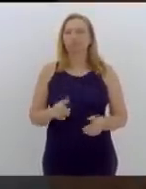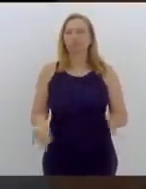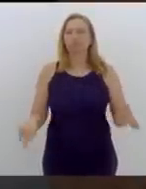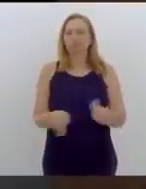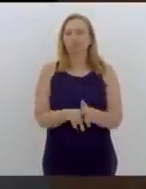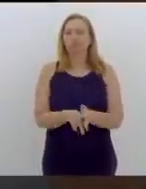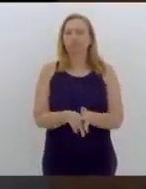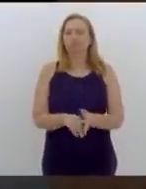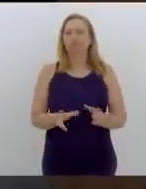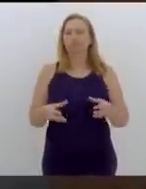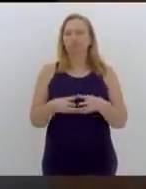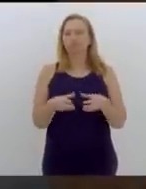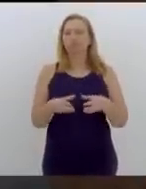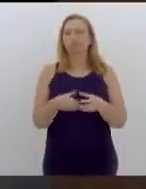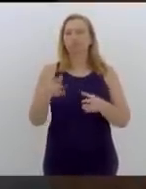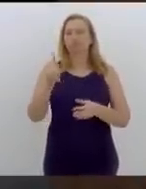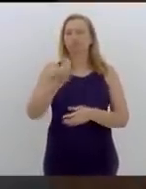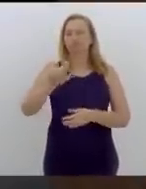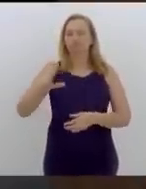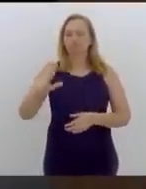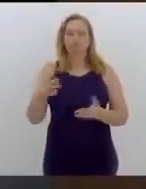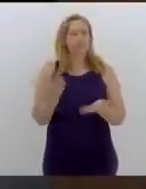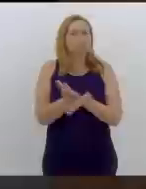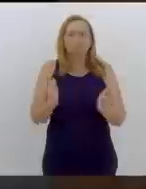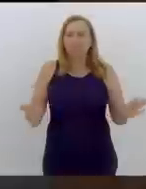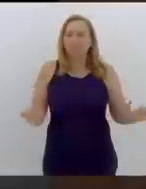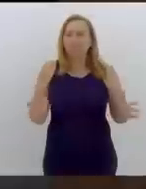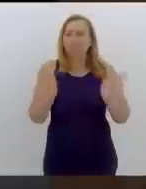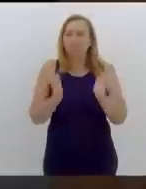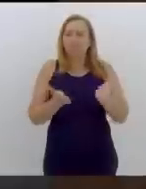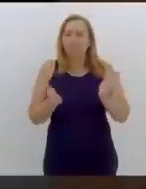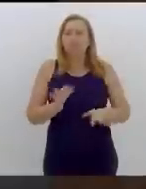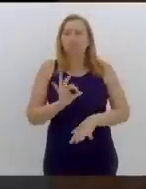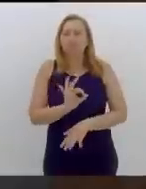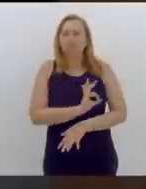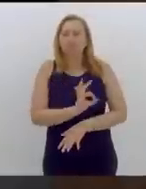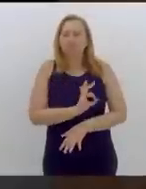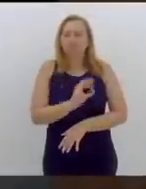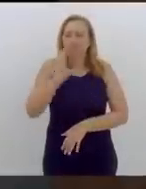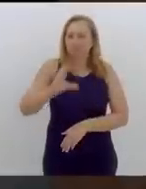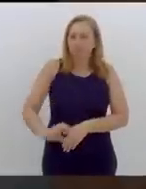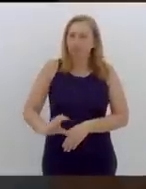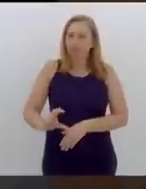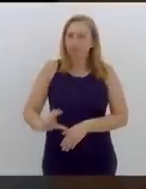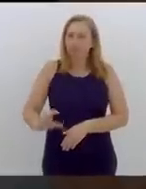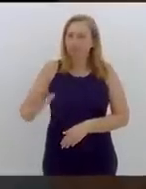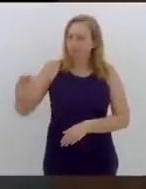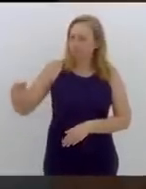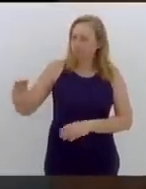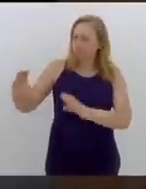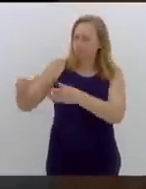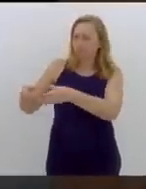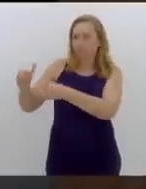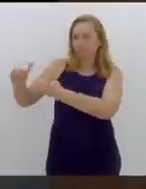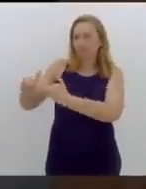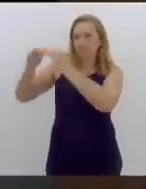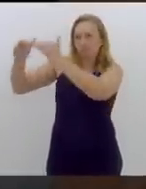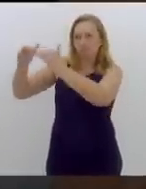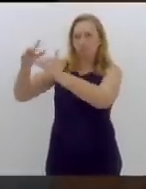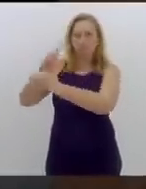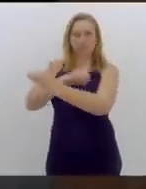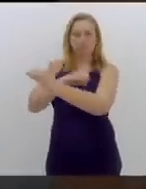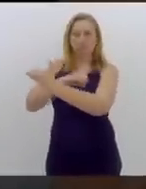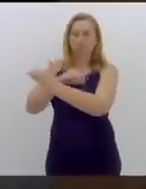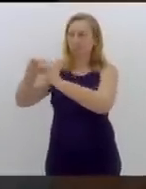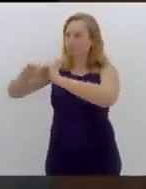pow então acabou hoje a polícia civil é o grupo Paulo e os delegados são